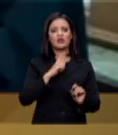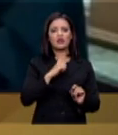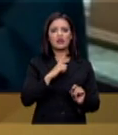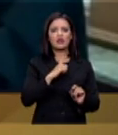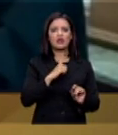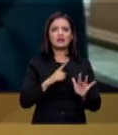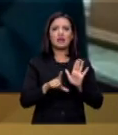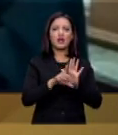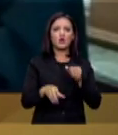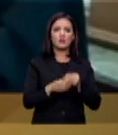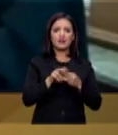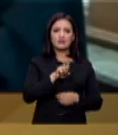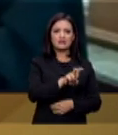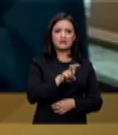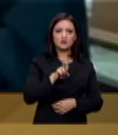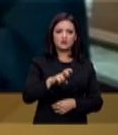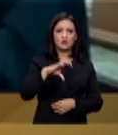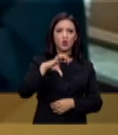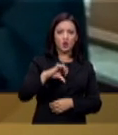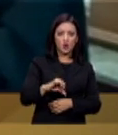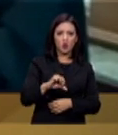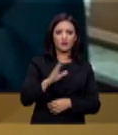559-2010 e